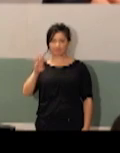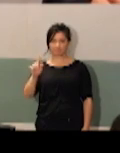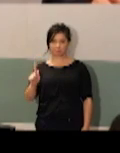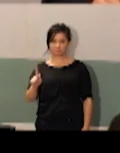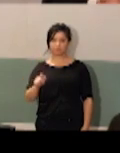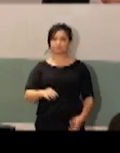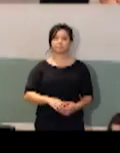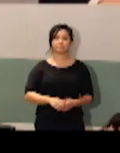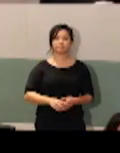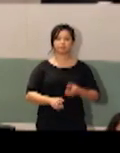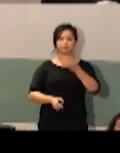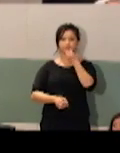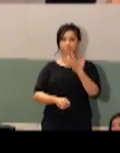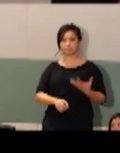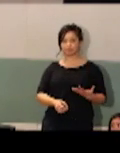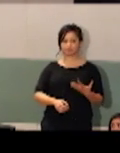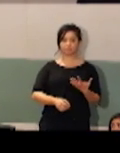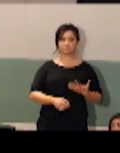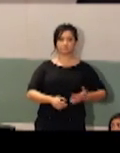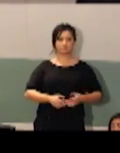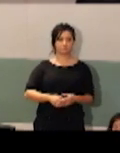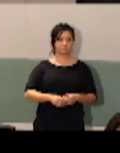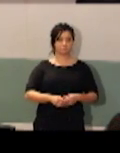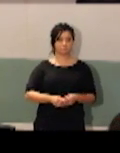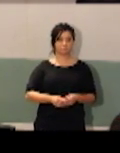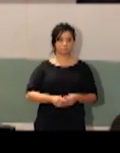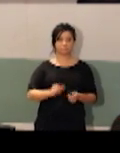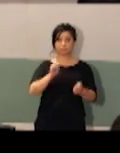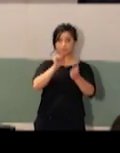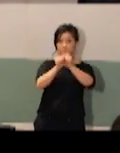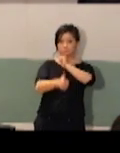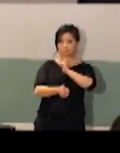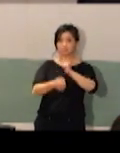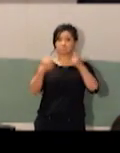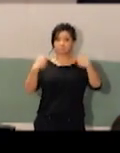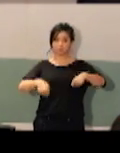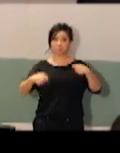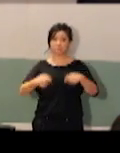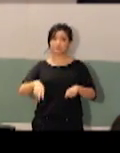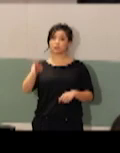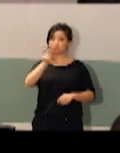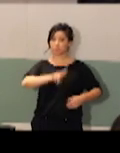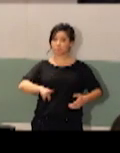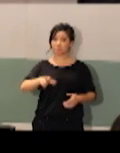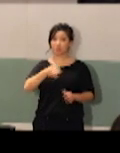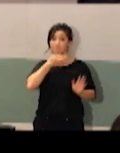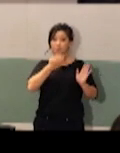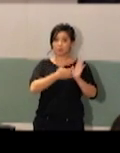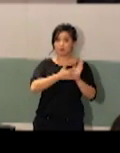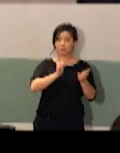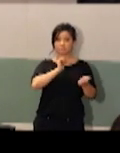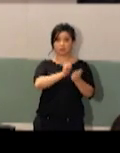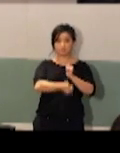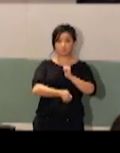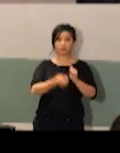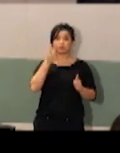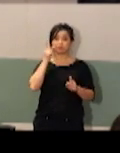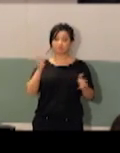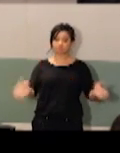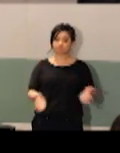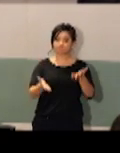Olha, o esporte tem que ser visto como promoção social, como instrumento de promoção social e de promoção da